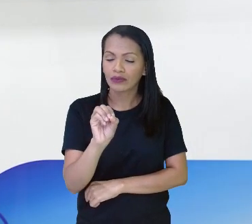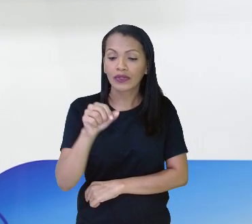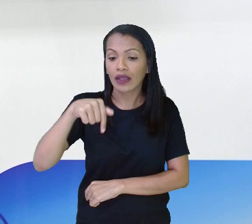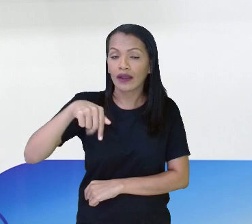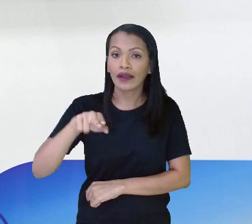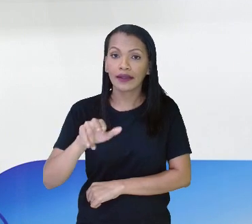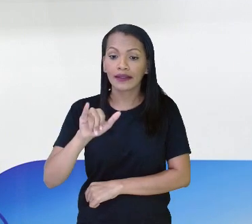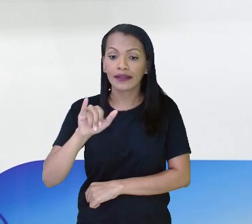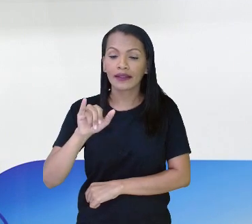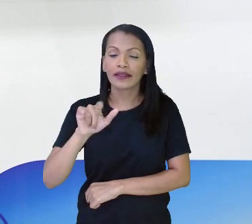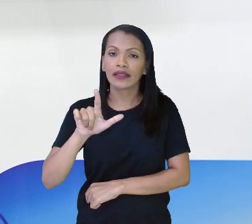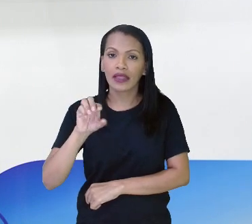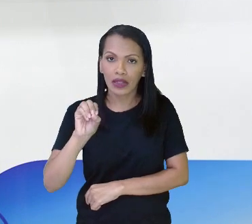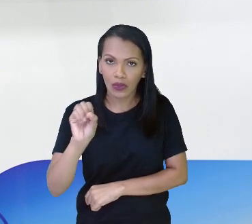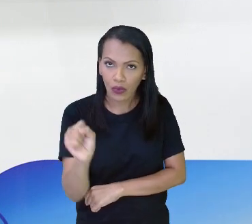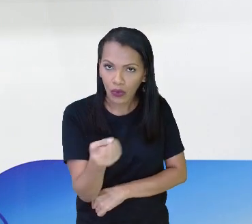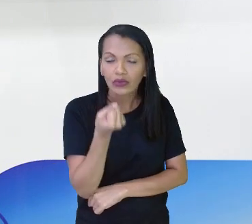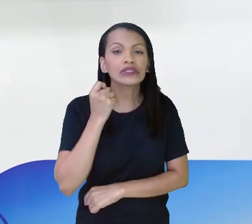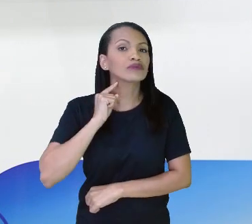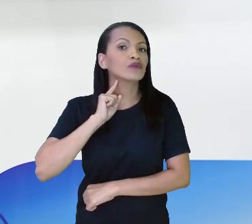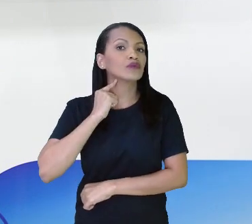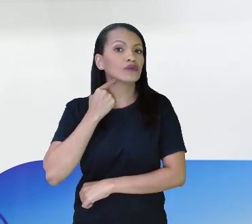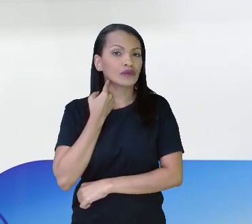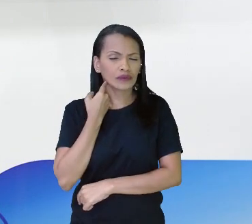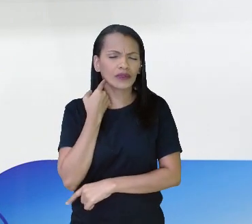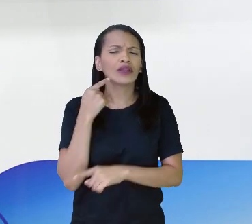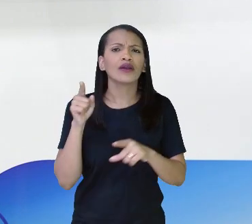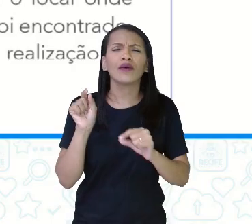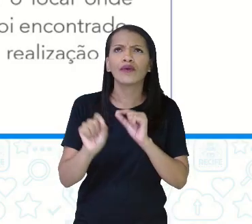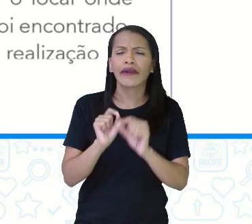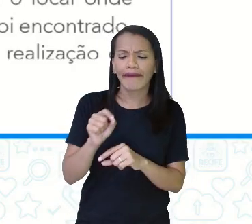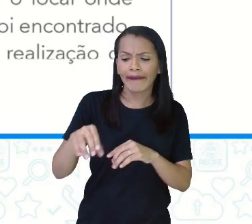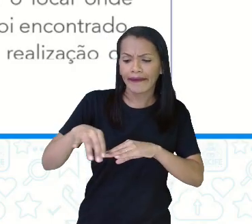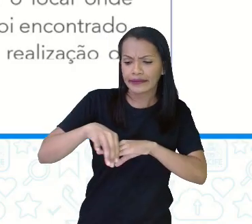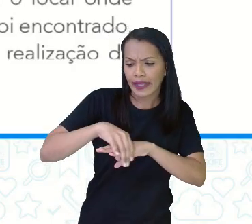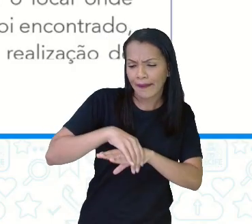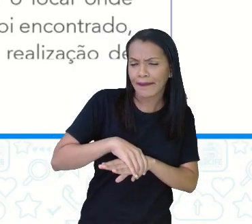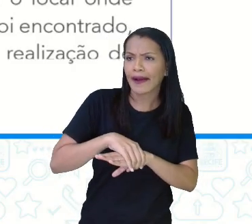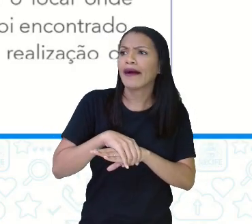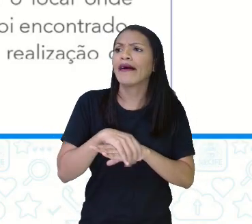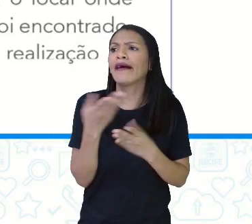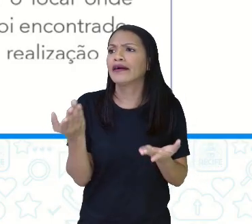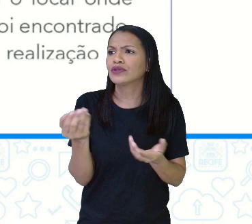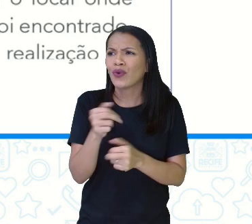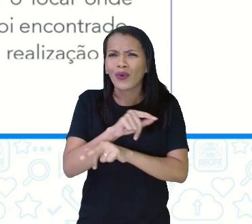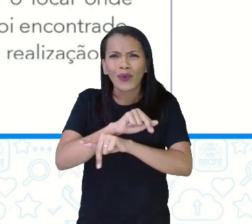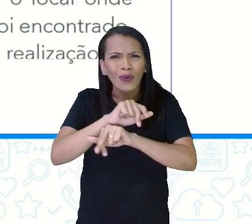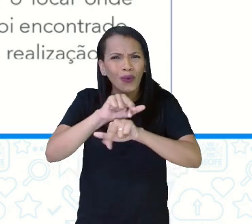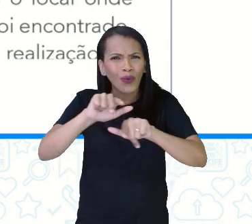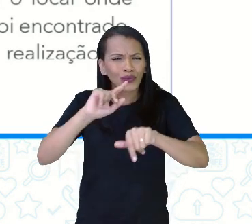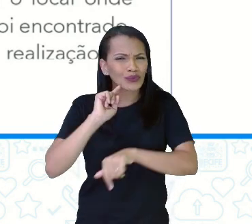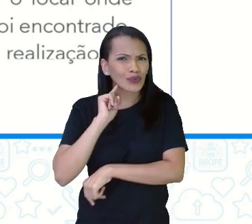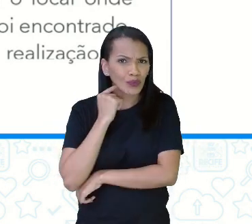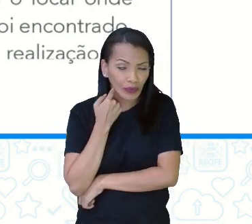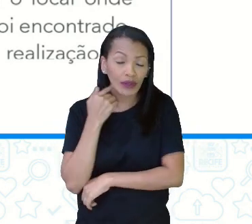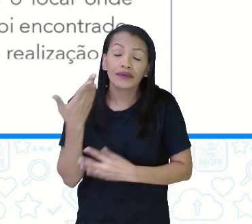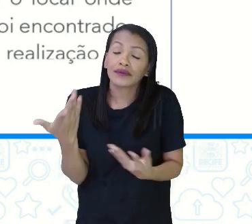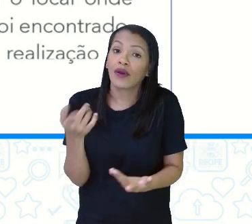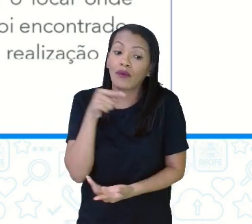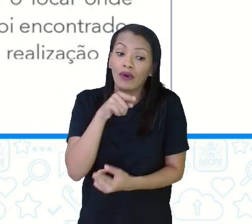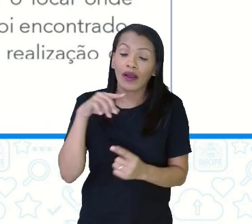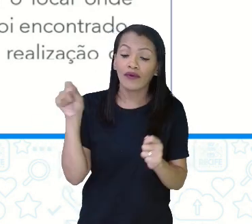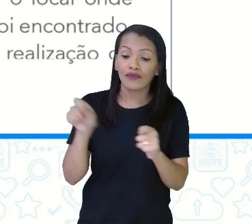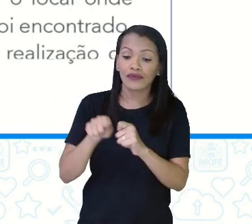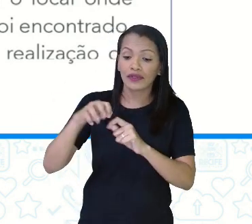embalagens e pedaços de vidro até sapatos. A ideia do projeto é conscientizar as pessoas